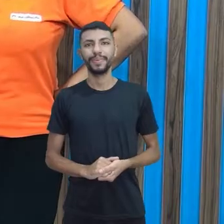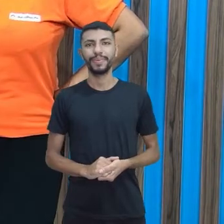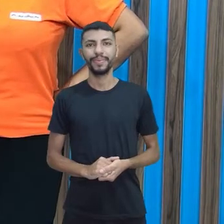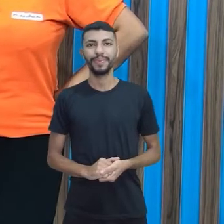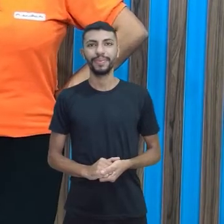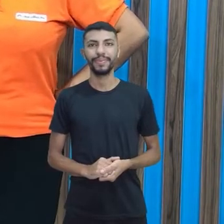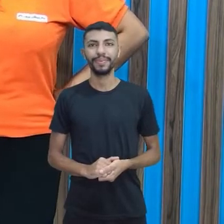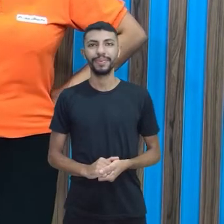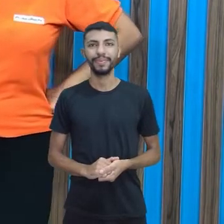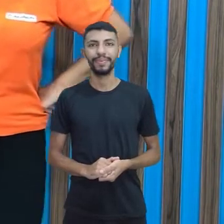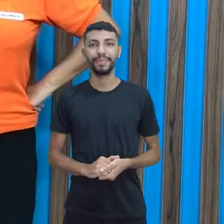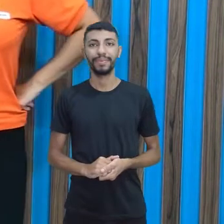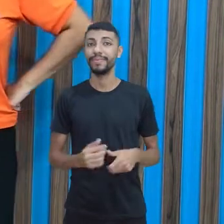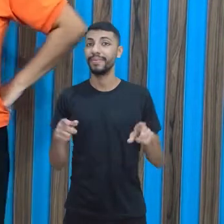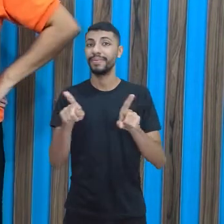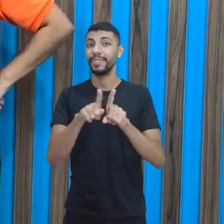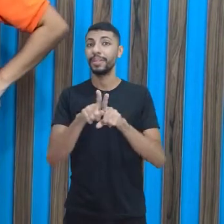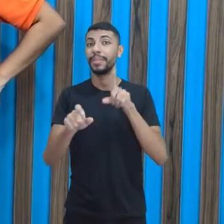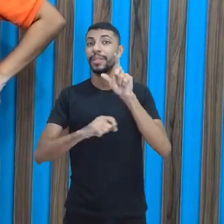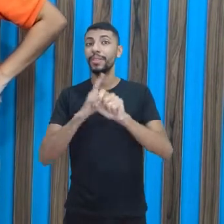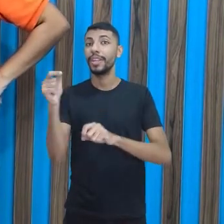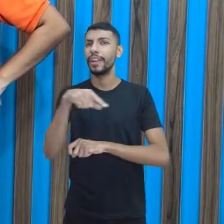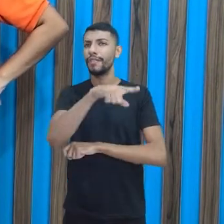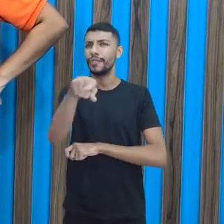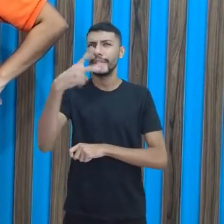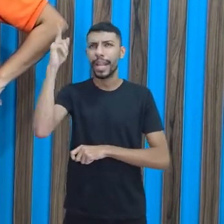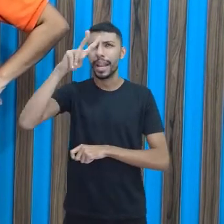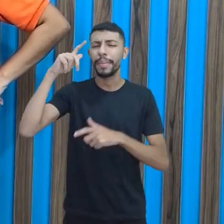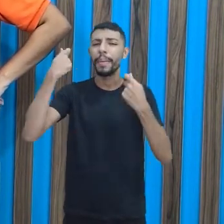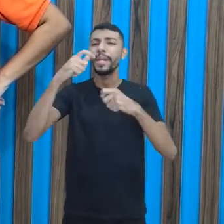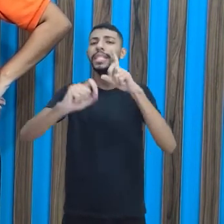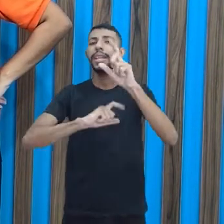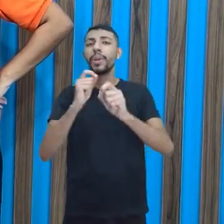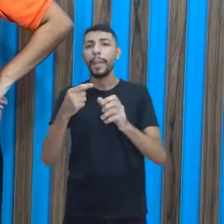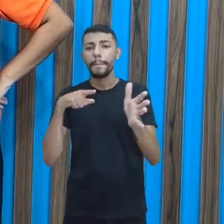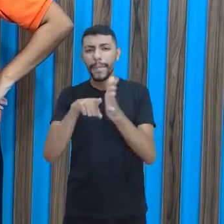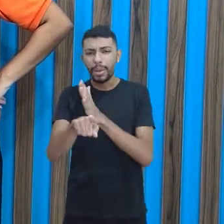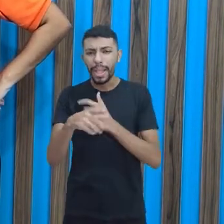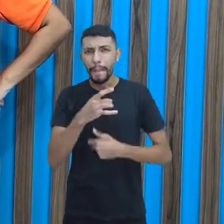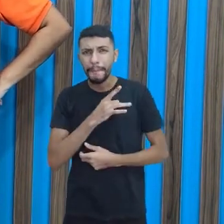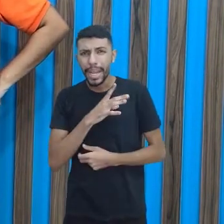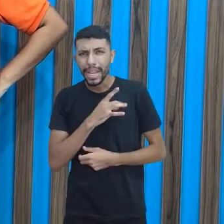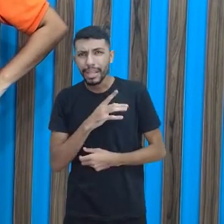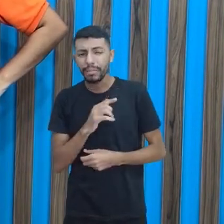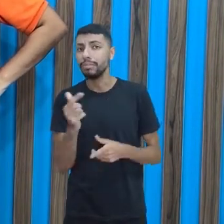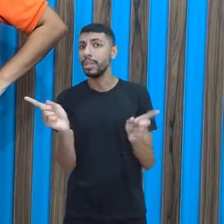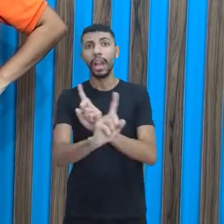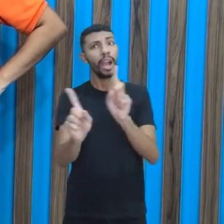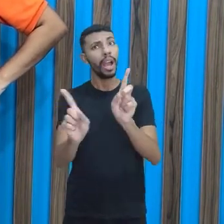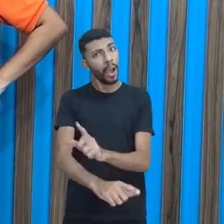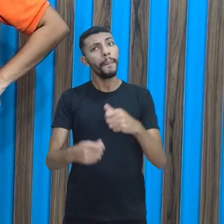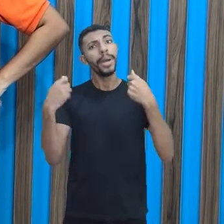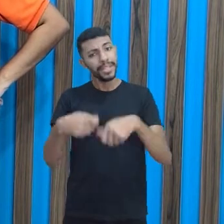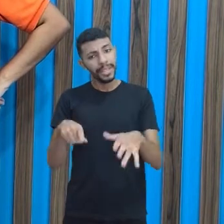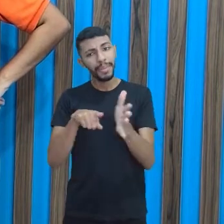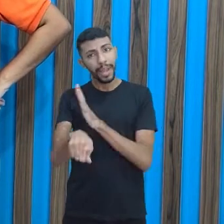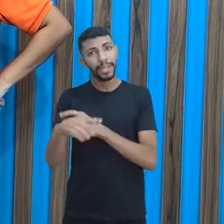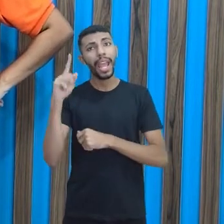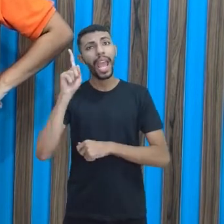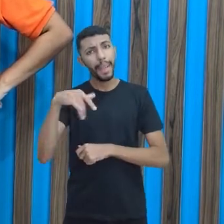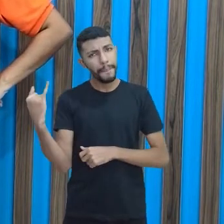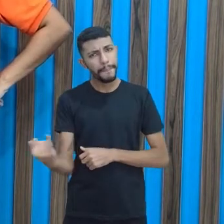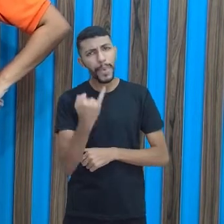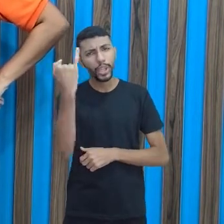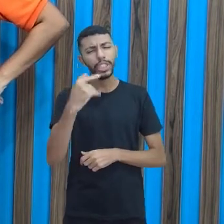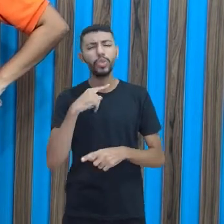Exatamente, e vocês têm que lembrar que não precisam ter medo de perguntar, tá certo? Esse feedback é importante. Então, se tiverem alguma